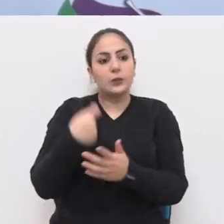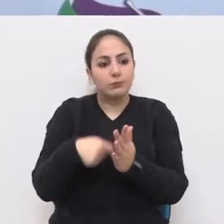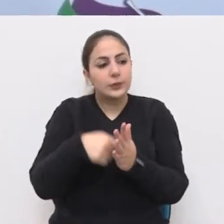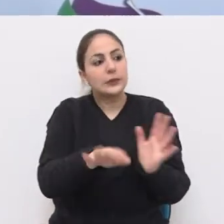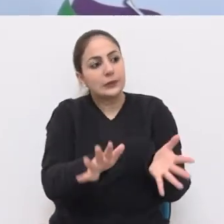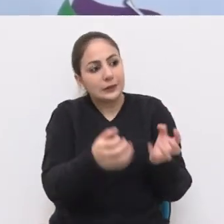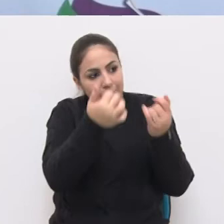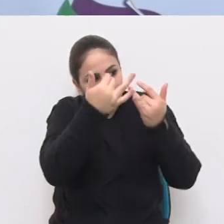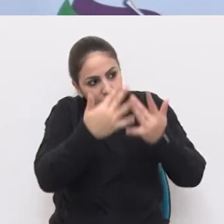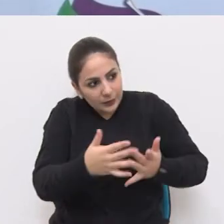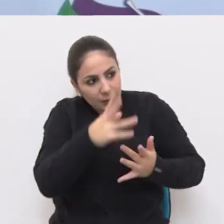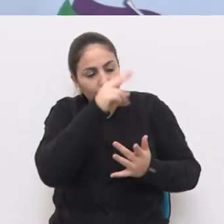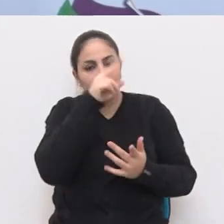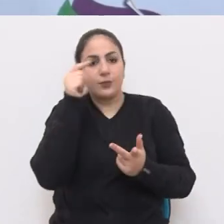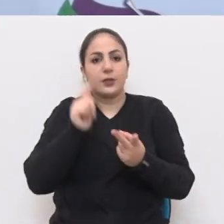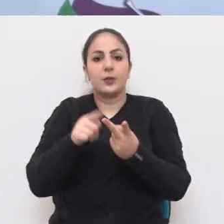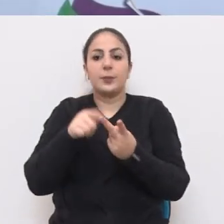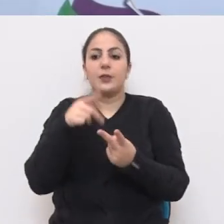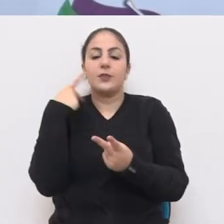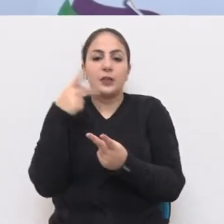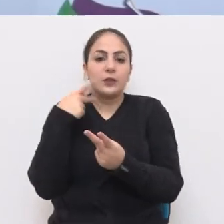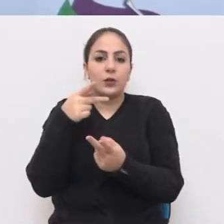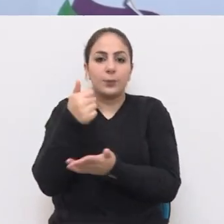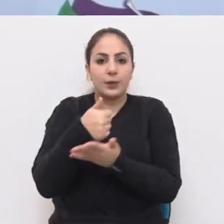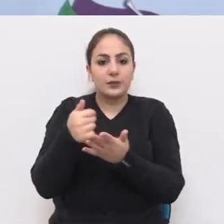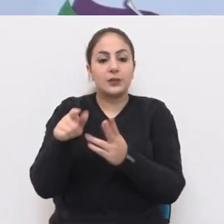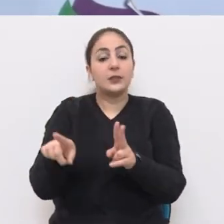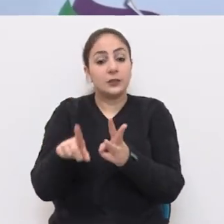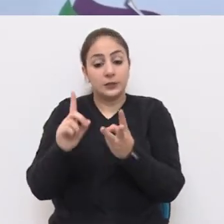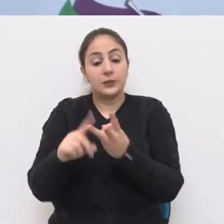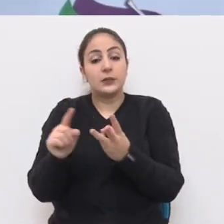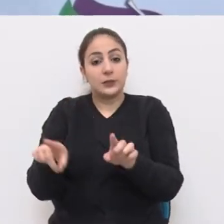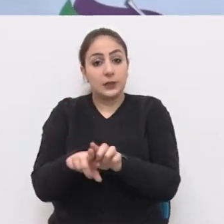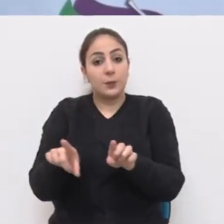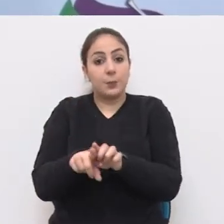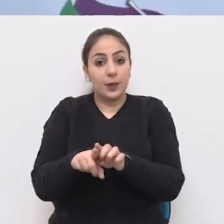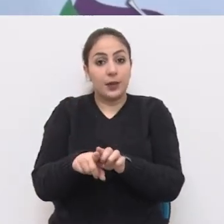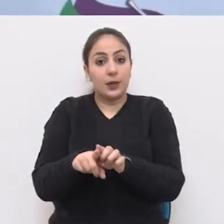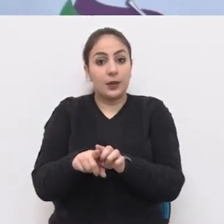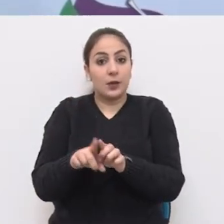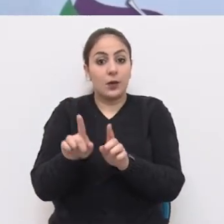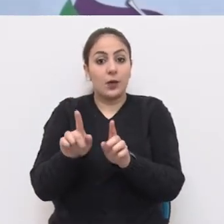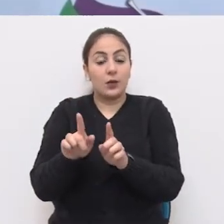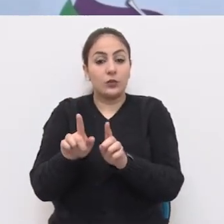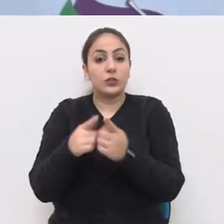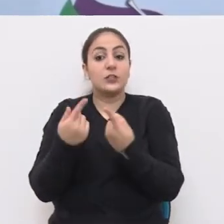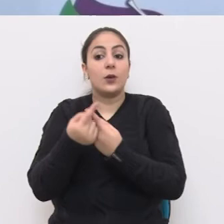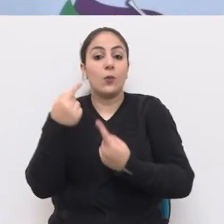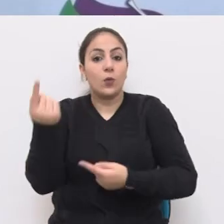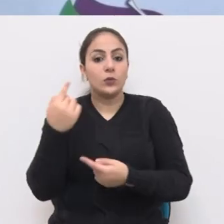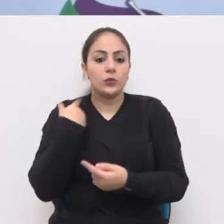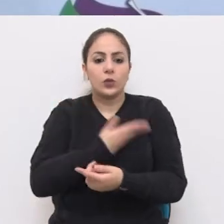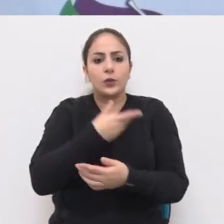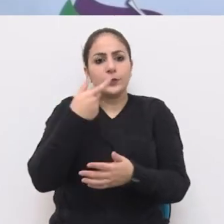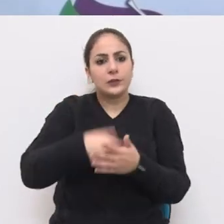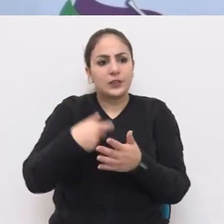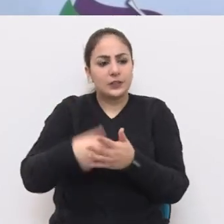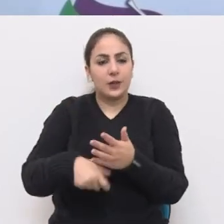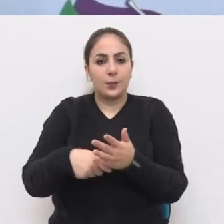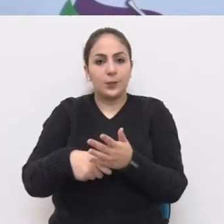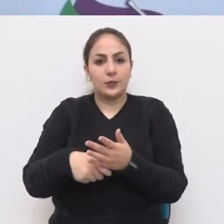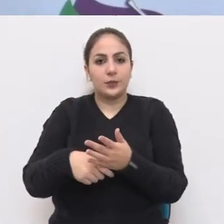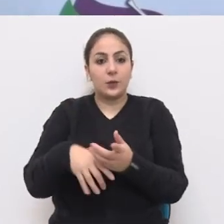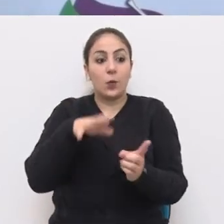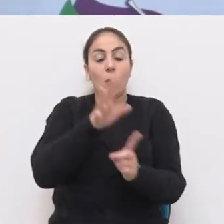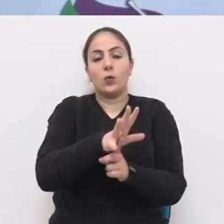aos vereadores aqui da base, a oposição nossa também, que nós derrubemos esse veto do prefeito. Sei que vai causar